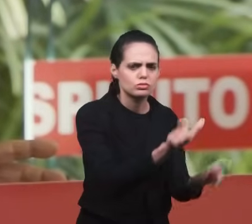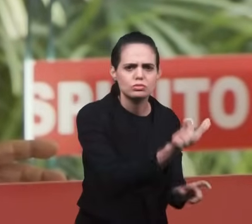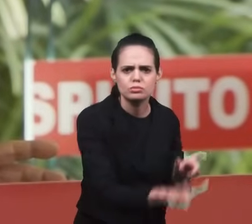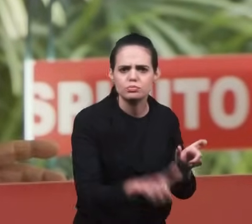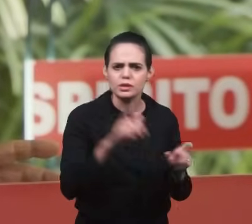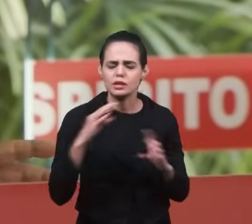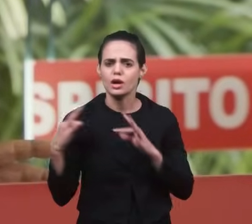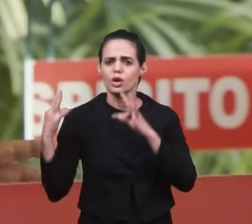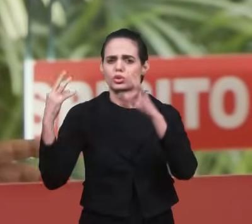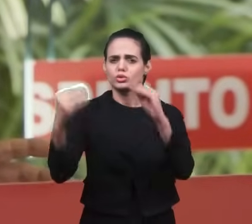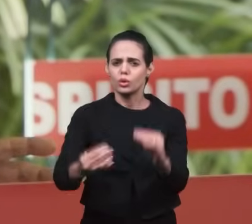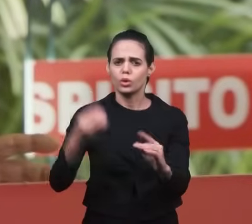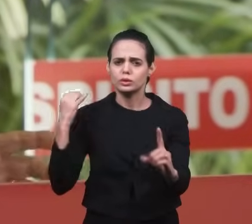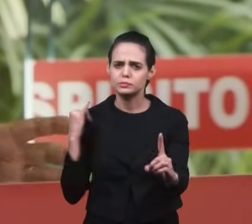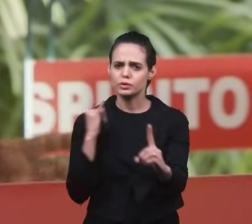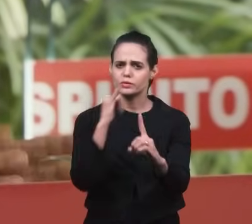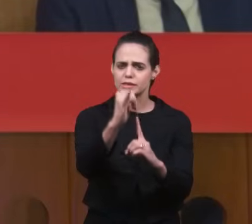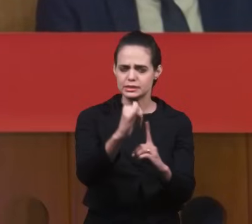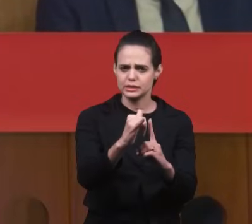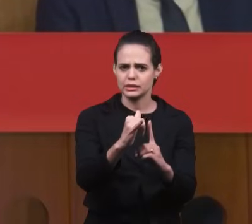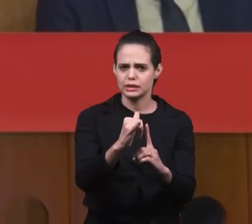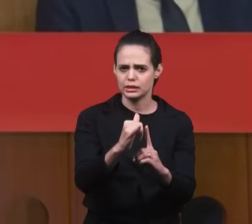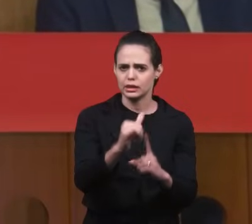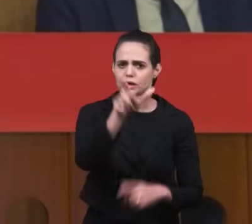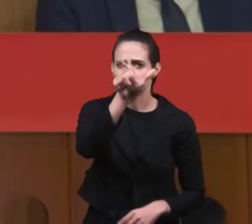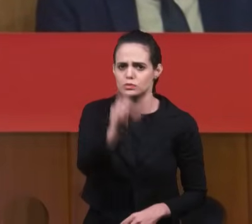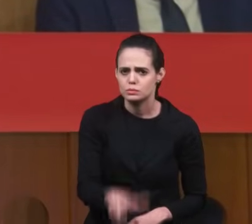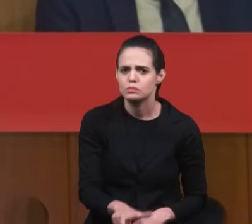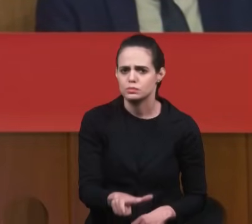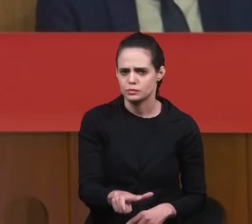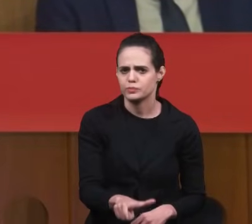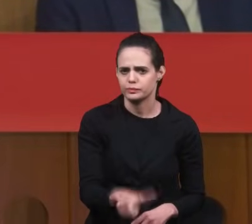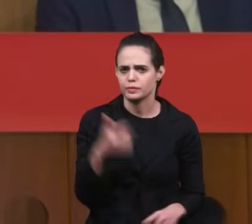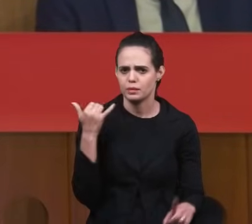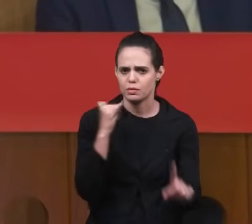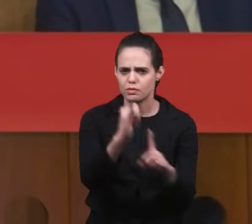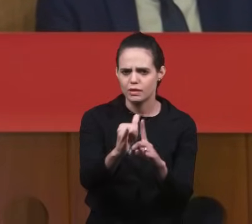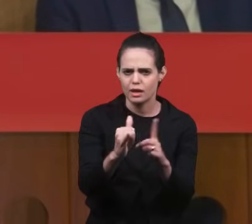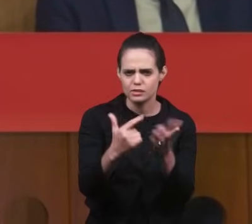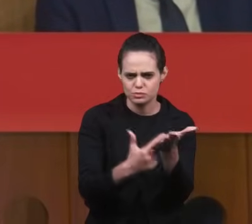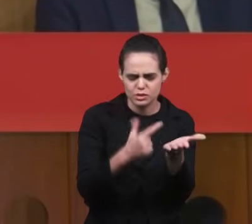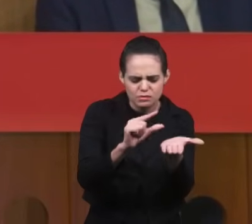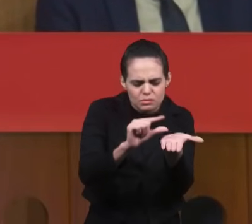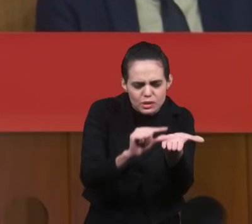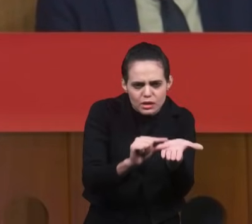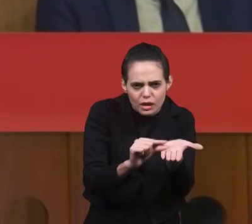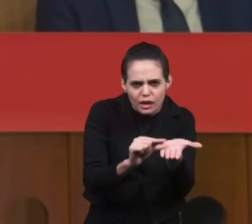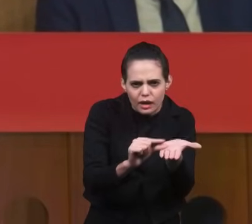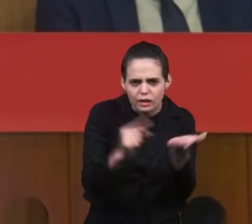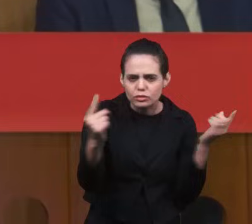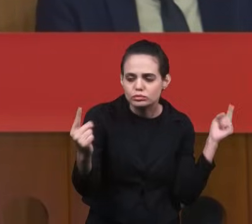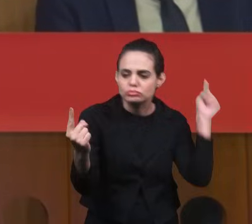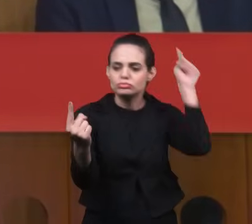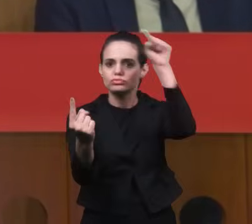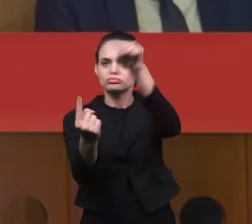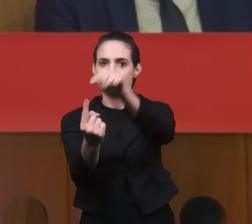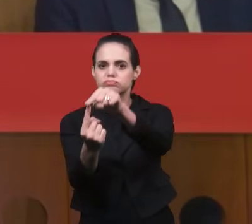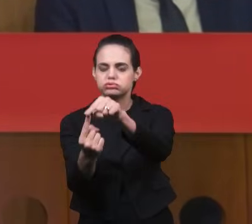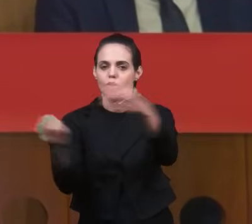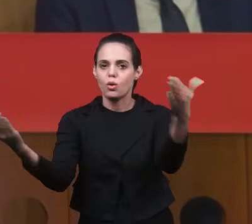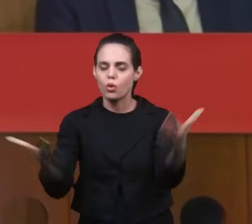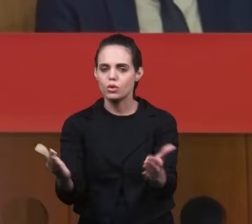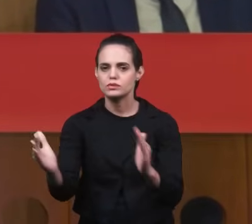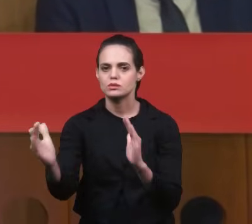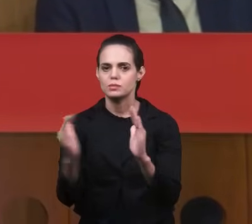dos profetas menores estavam relacionados com a igreja dos últimos dias. Querem ver? Profeta, vou